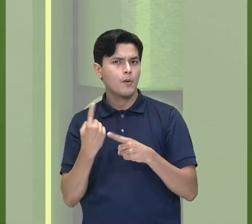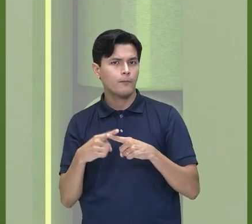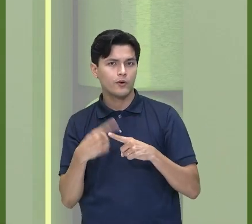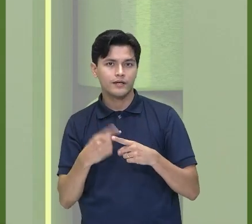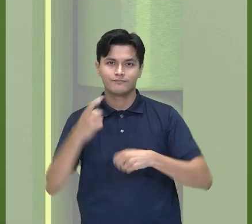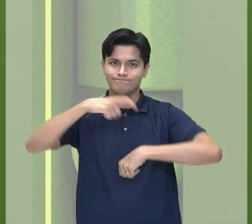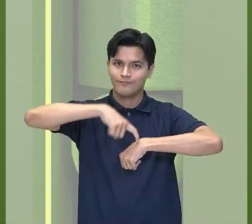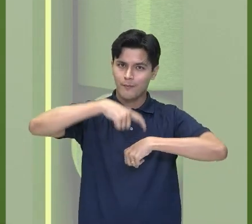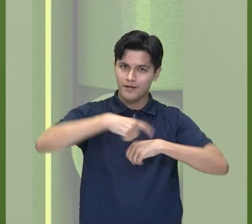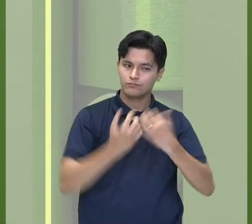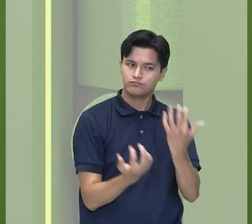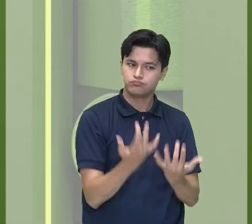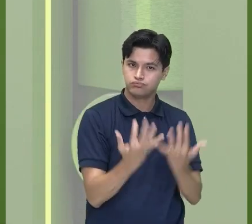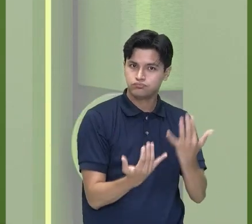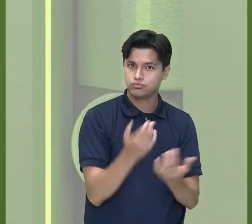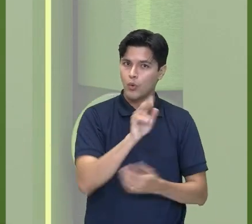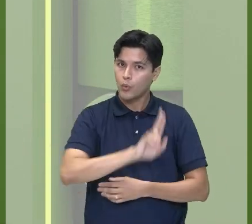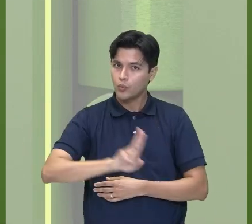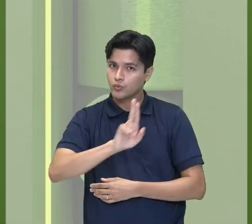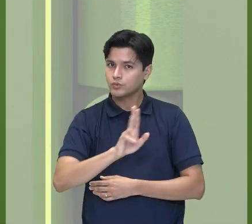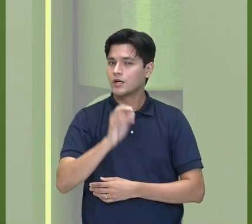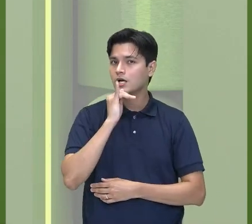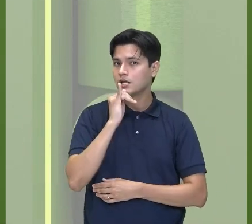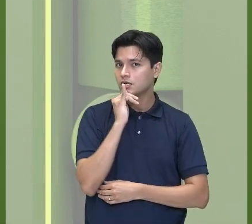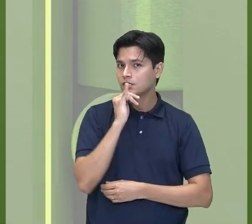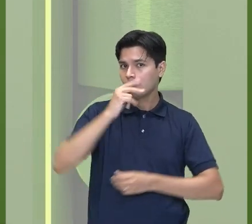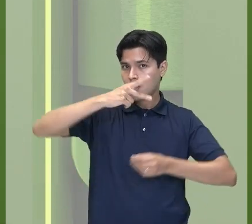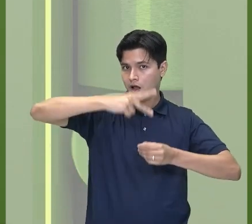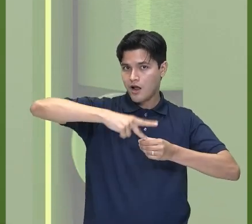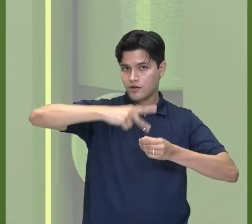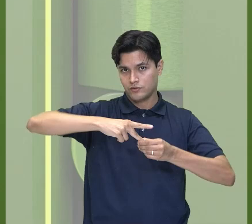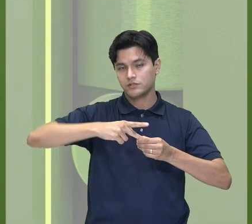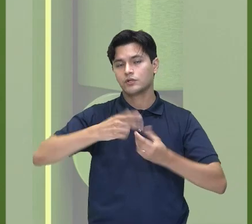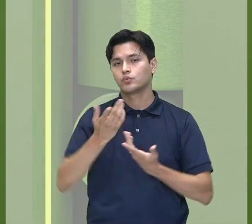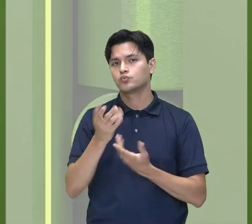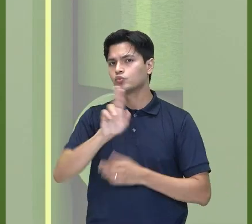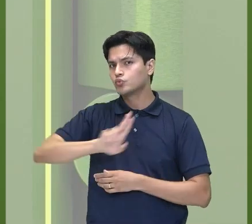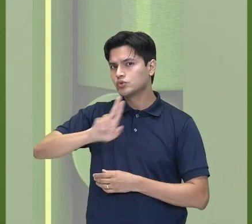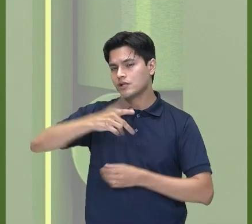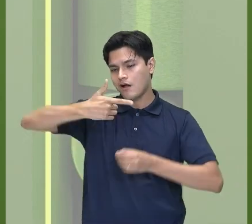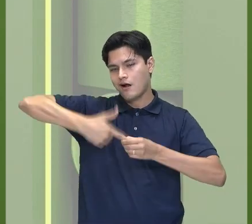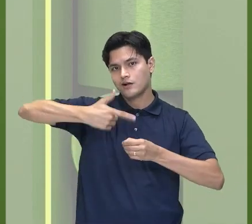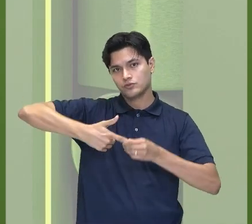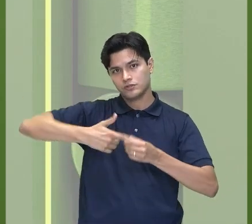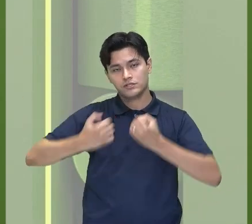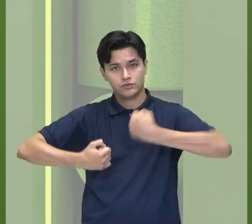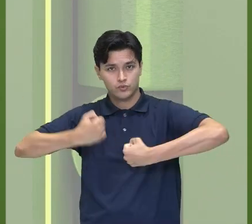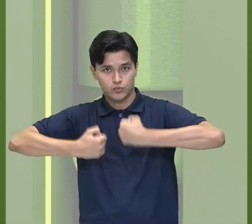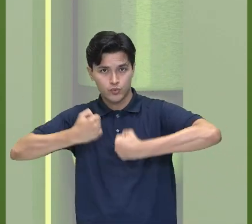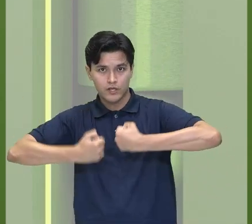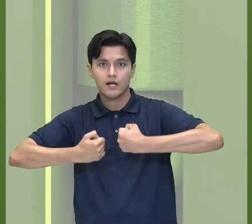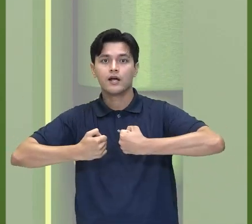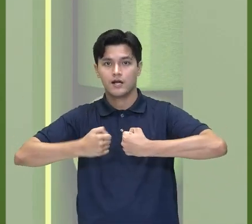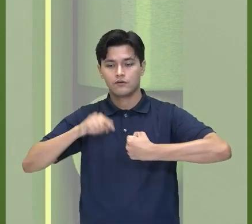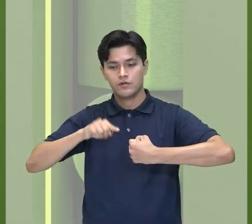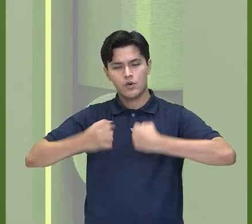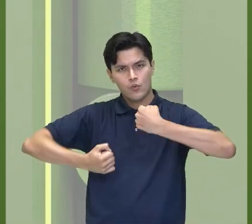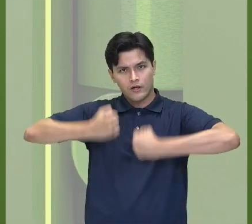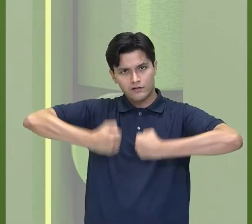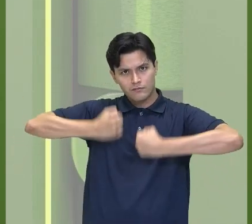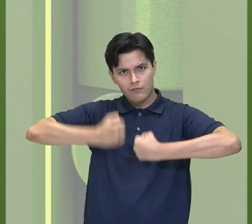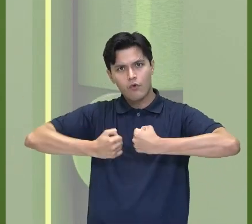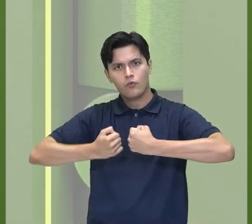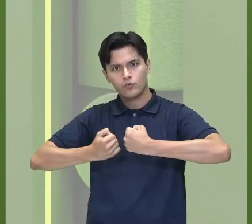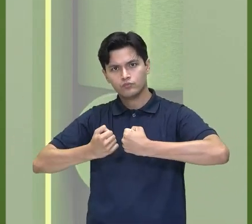consumir, né, por exemplo, a gasolina dentro de um carro como combustível, o automóvel vai queimar esse combustível